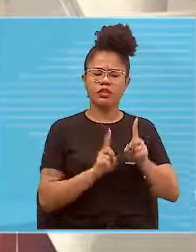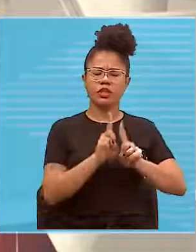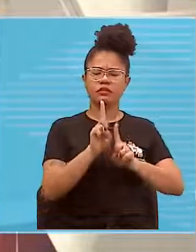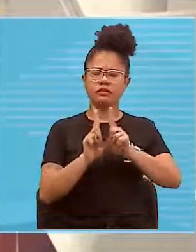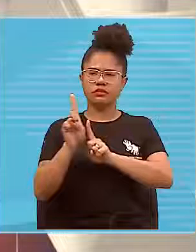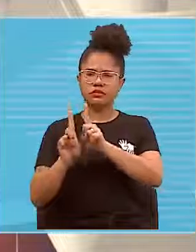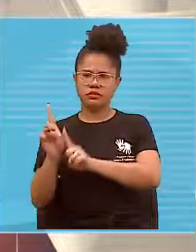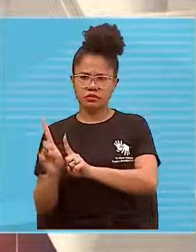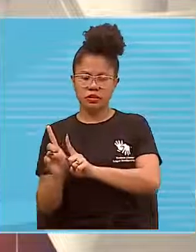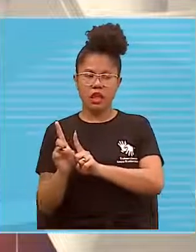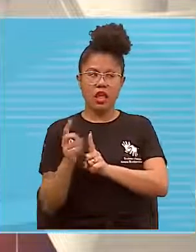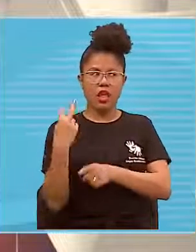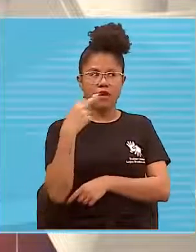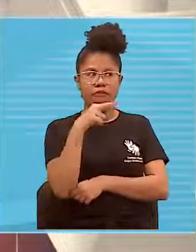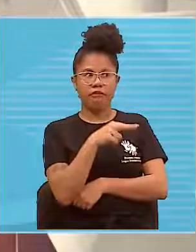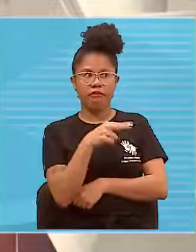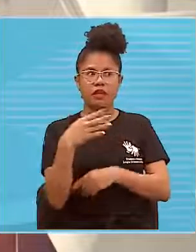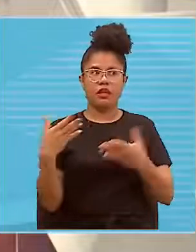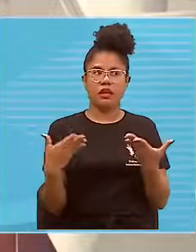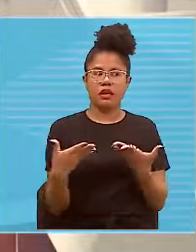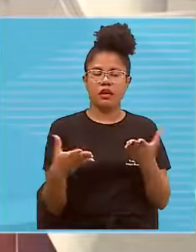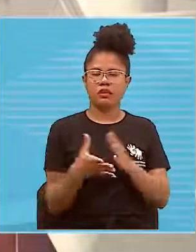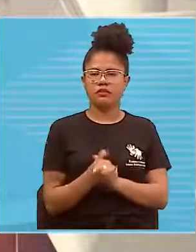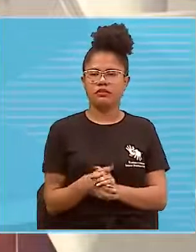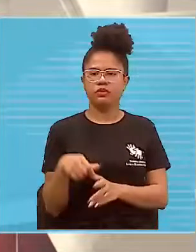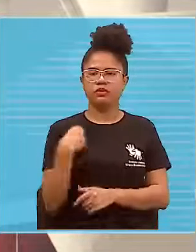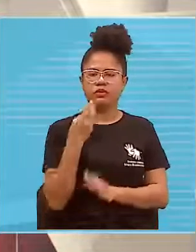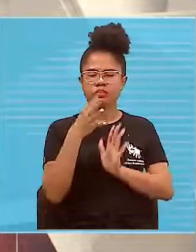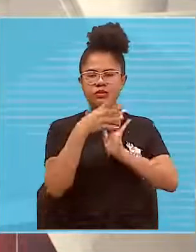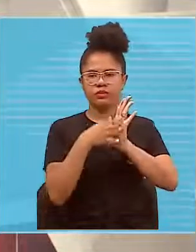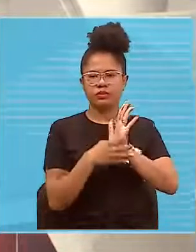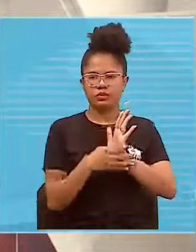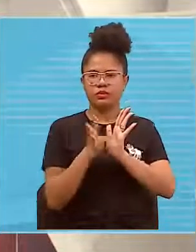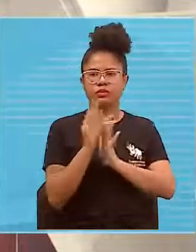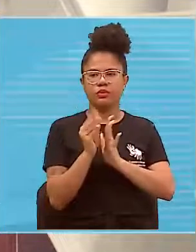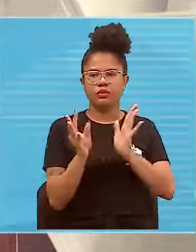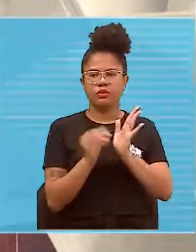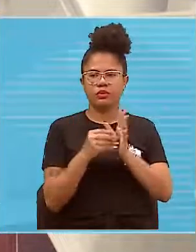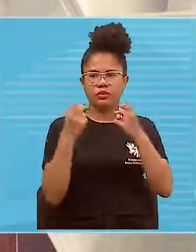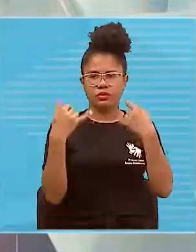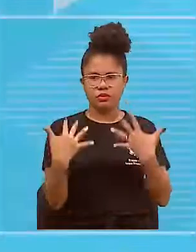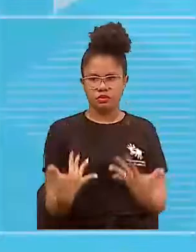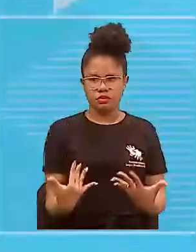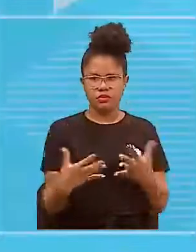Veja só o nosso roteiro de hoje, que eu vou explicar